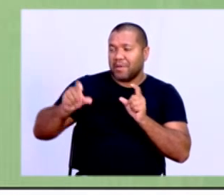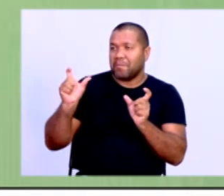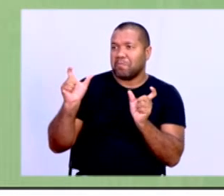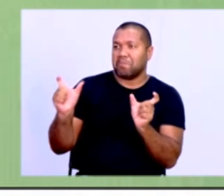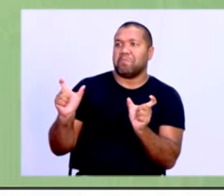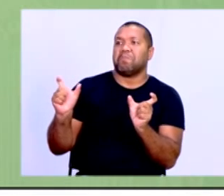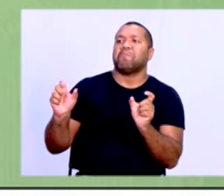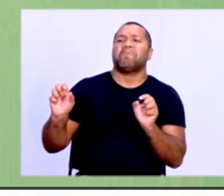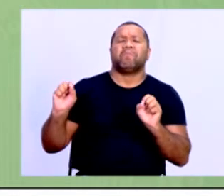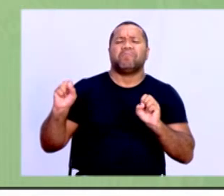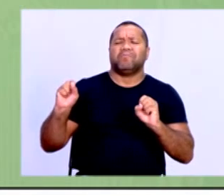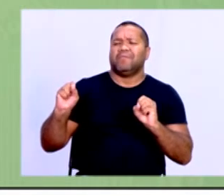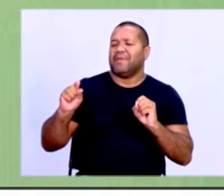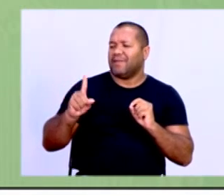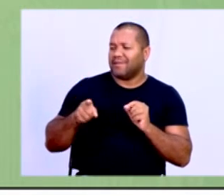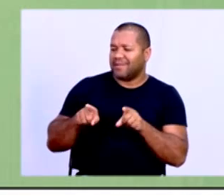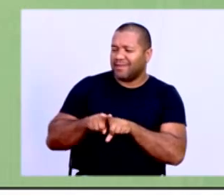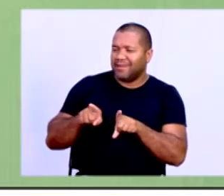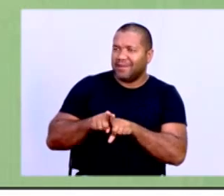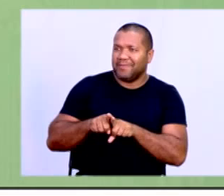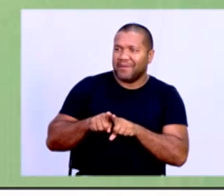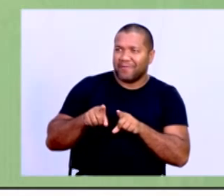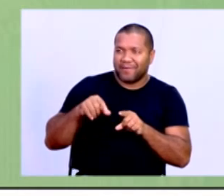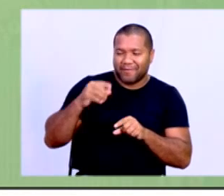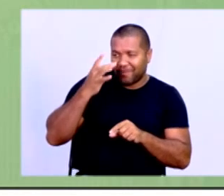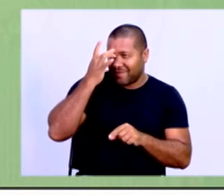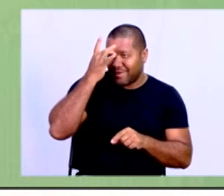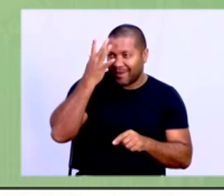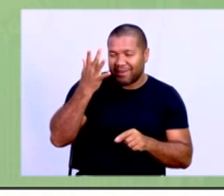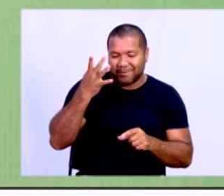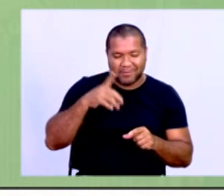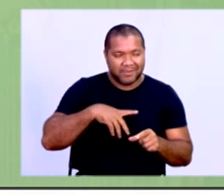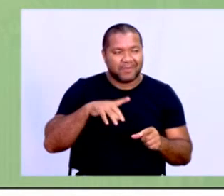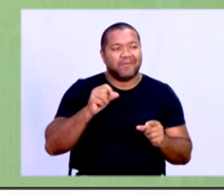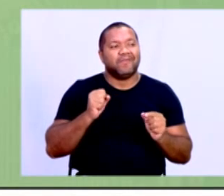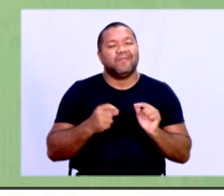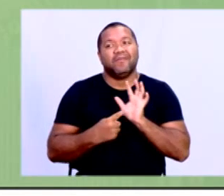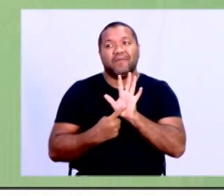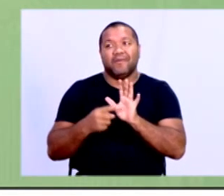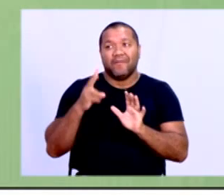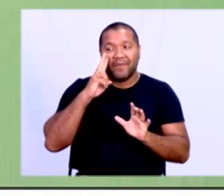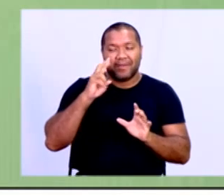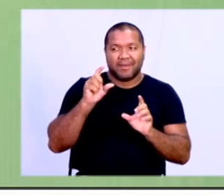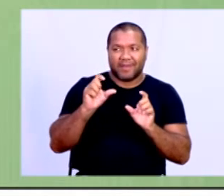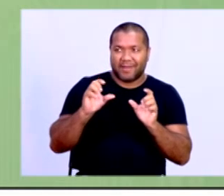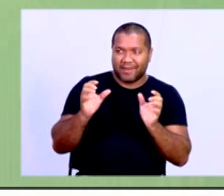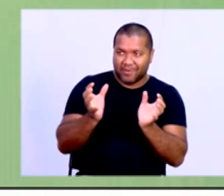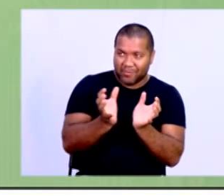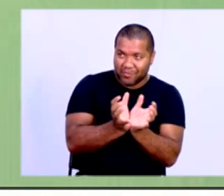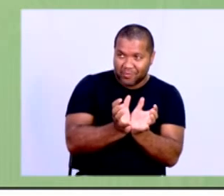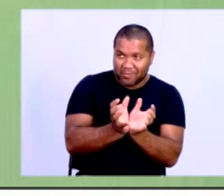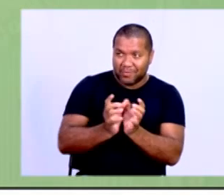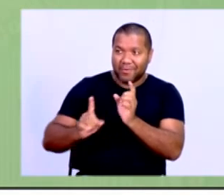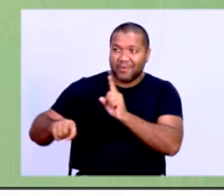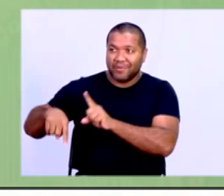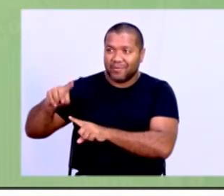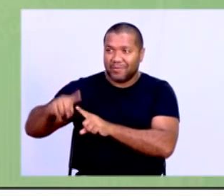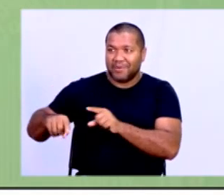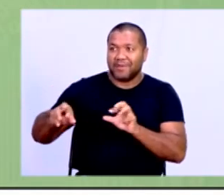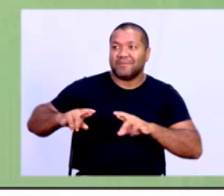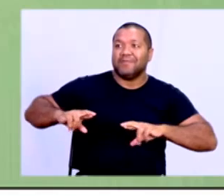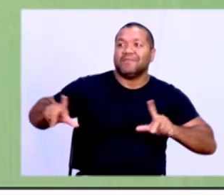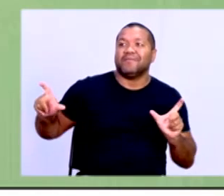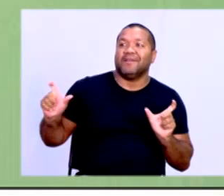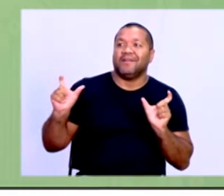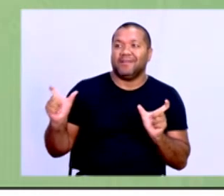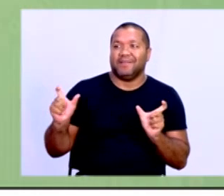objetos? Essa questão também muito fácil, né, pessoal? A classe do objeto. Lembra o que eu